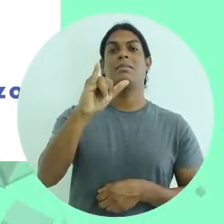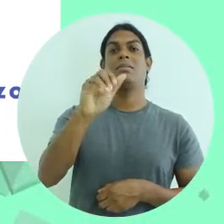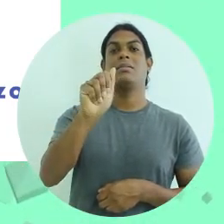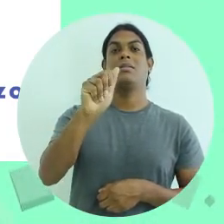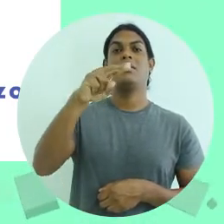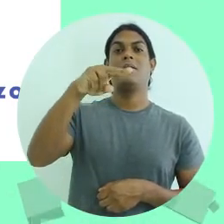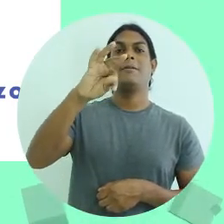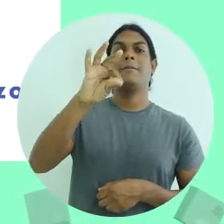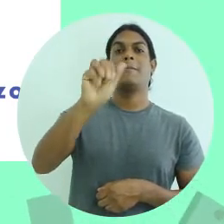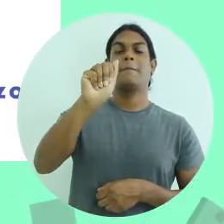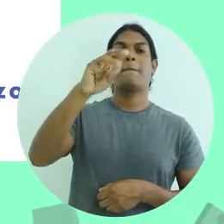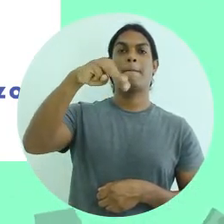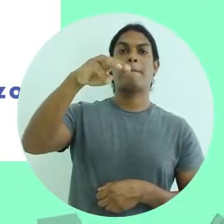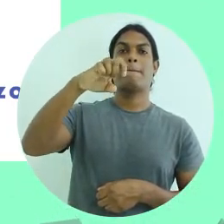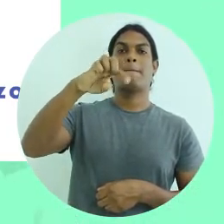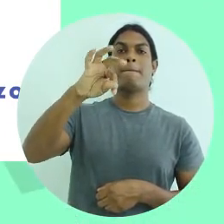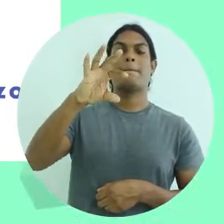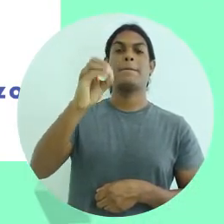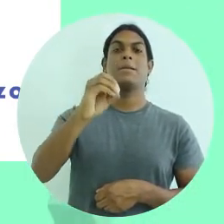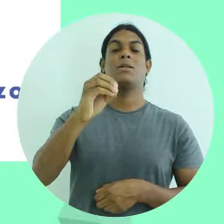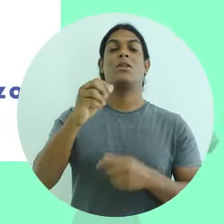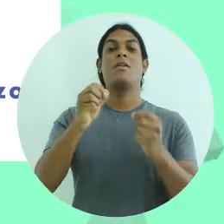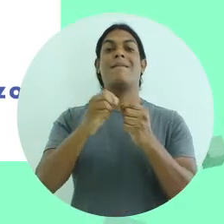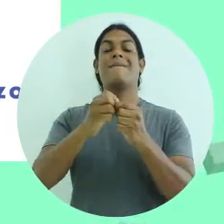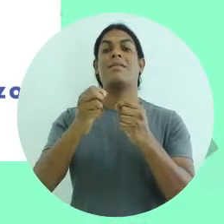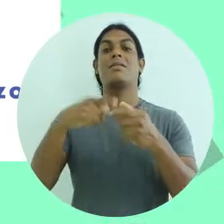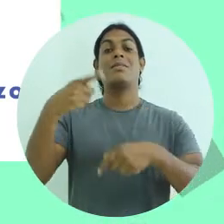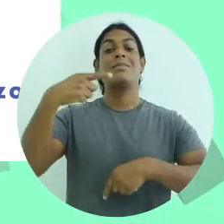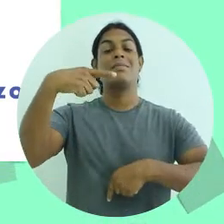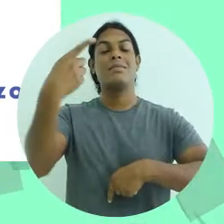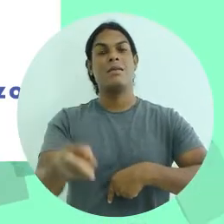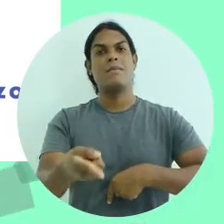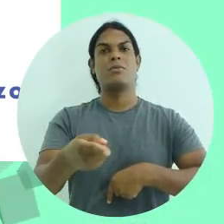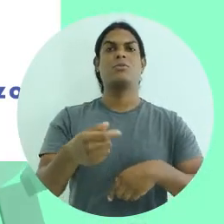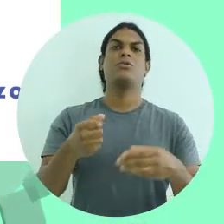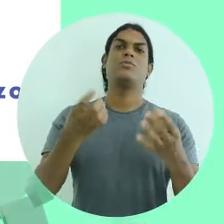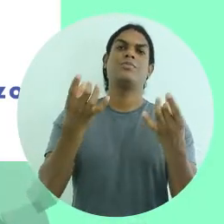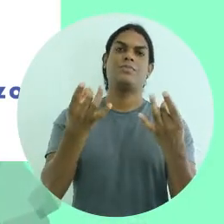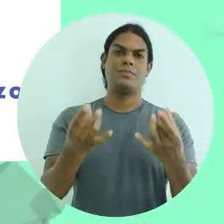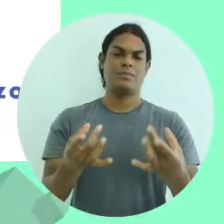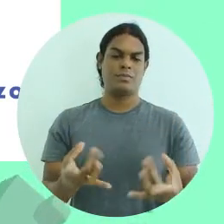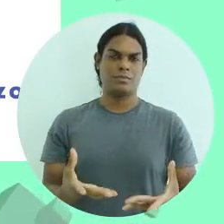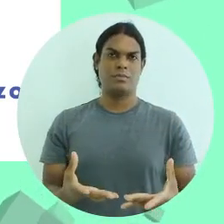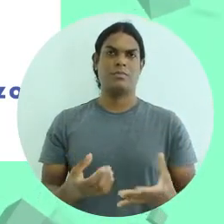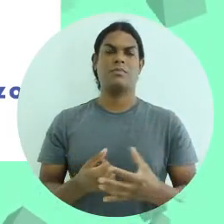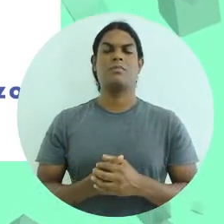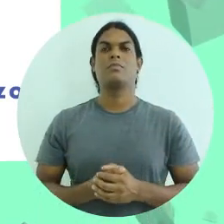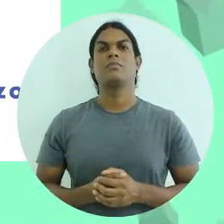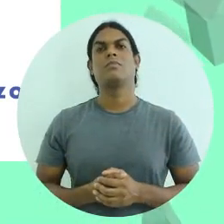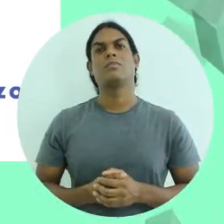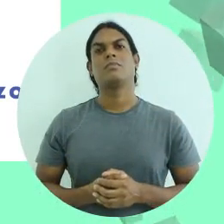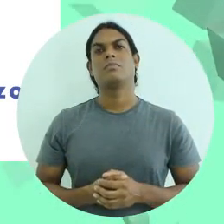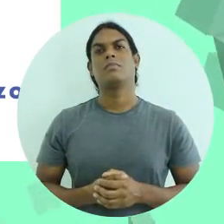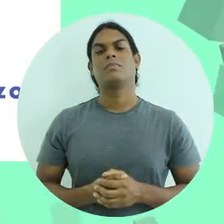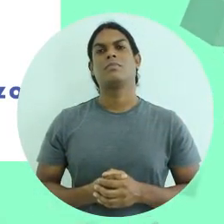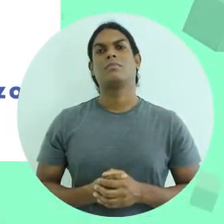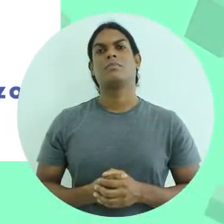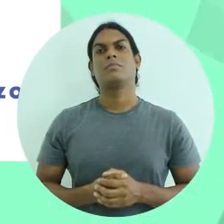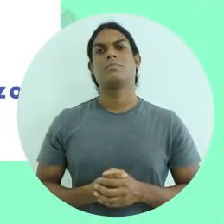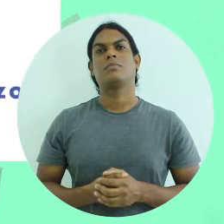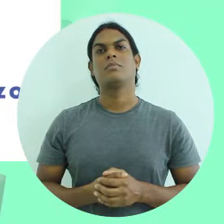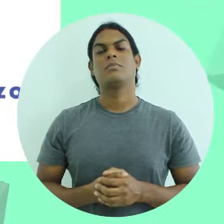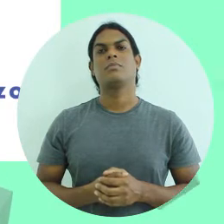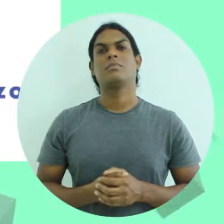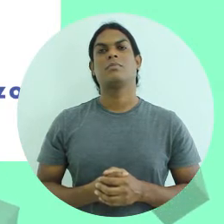entregues. Esse é feito na fase de pós-embarque. Então, é a antecipação do valor da transação comercial por